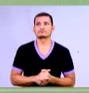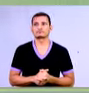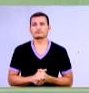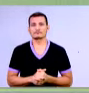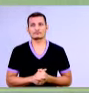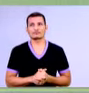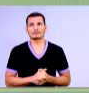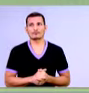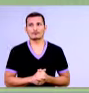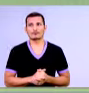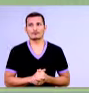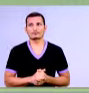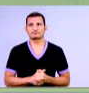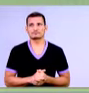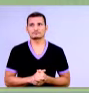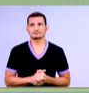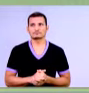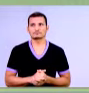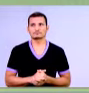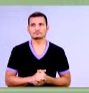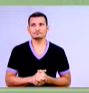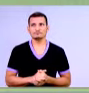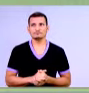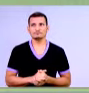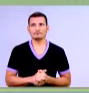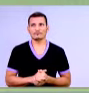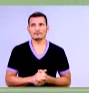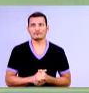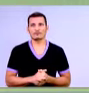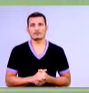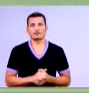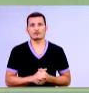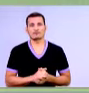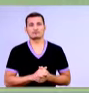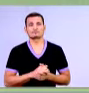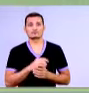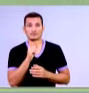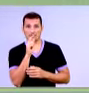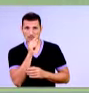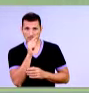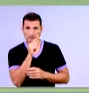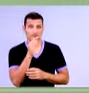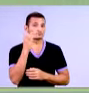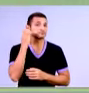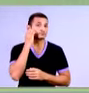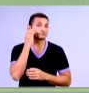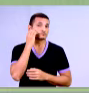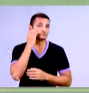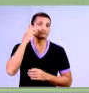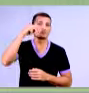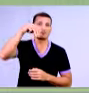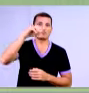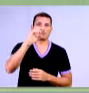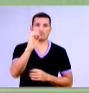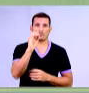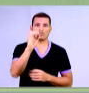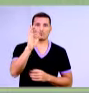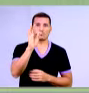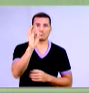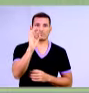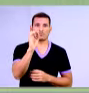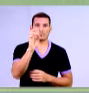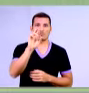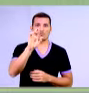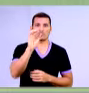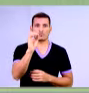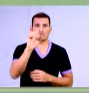aqui nós temos uma imagem de um telefone da Motorola, e é um telefone que já